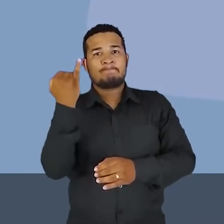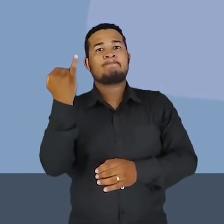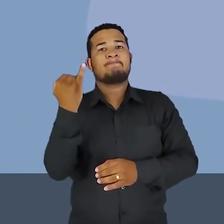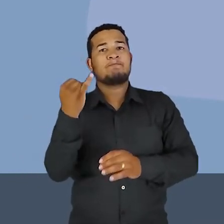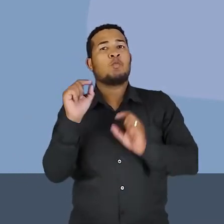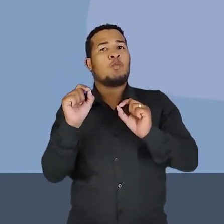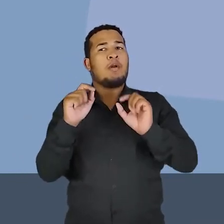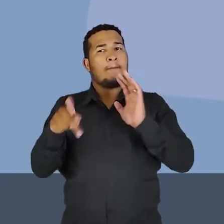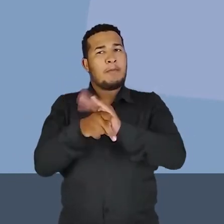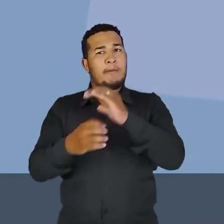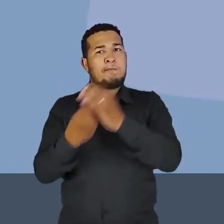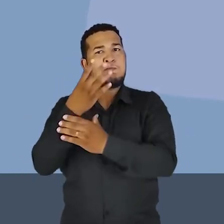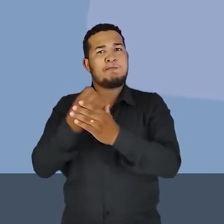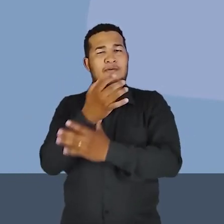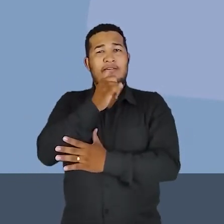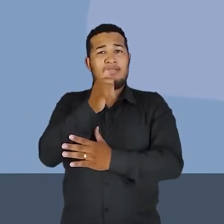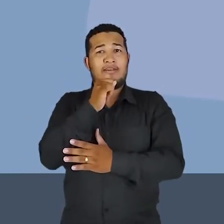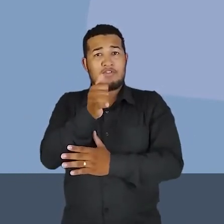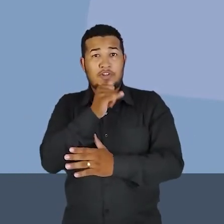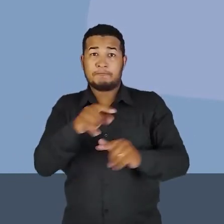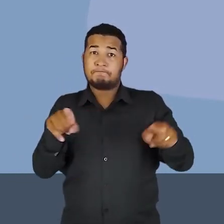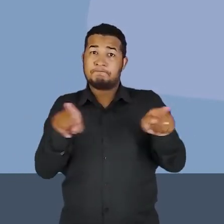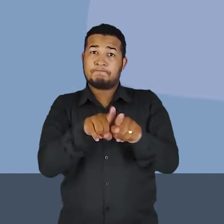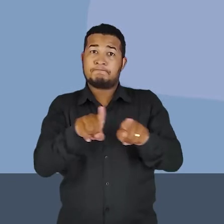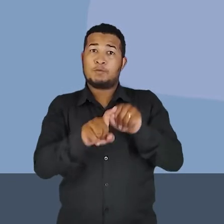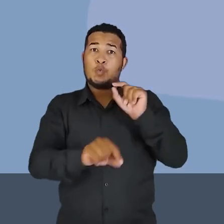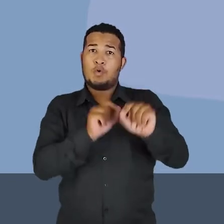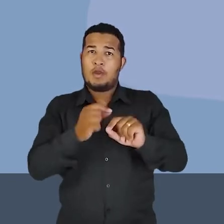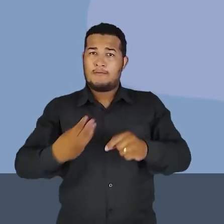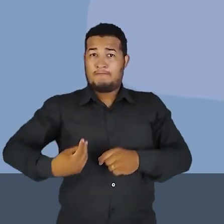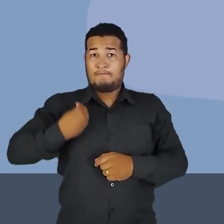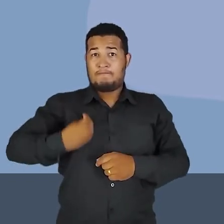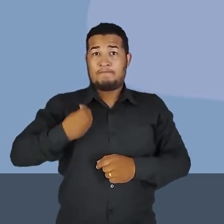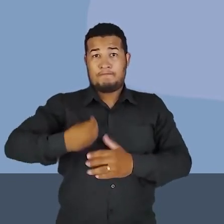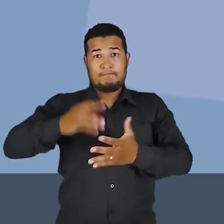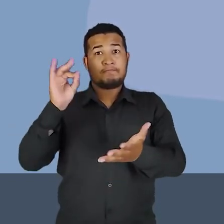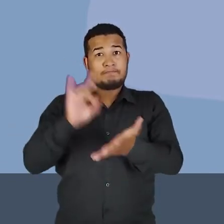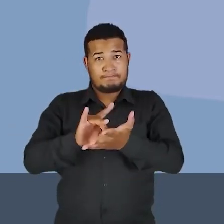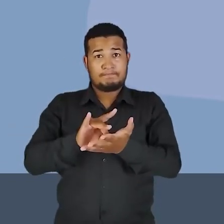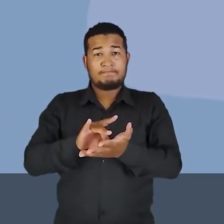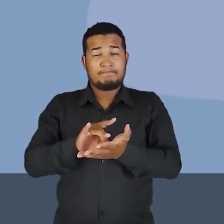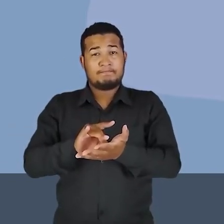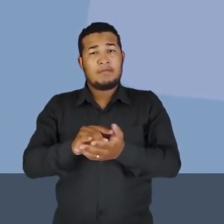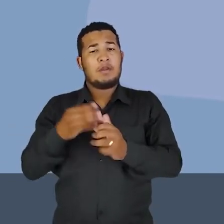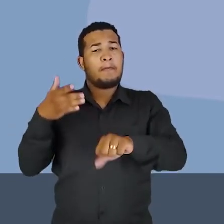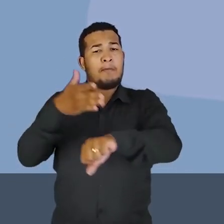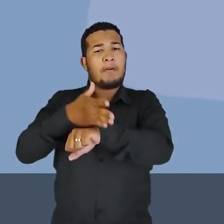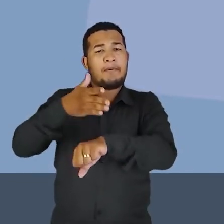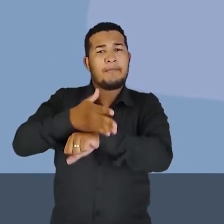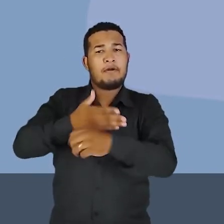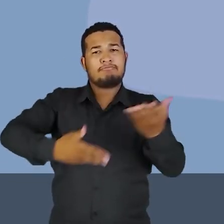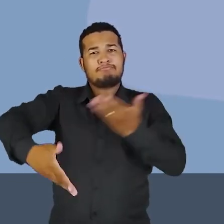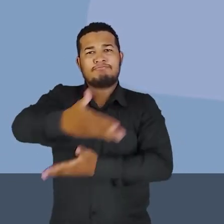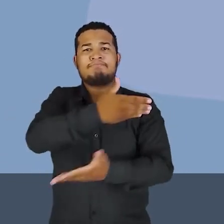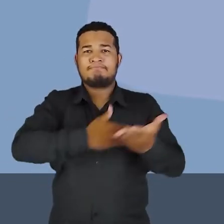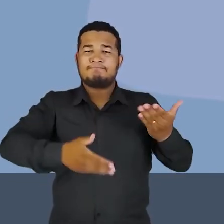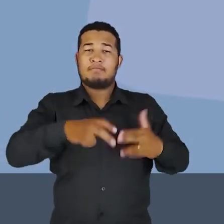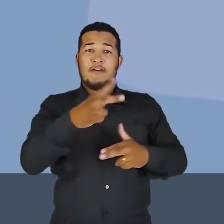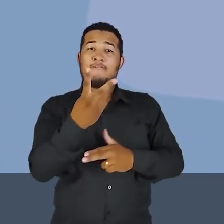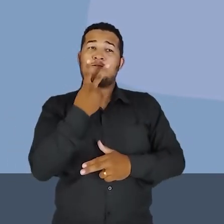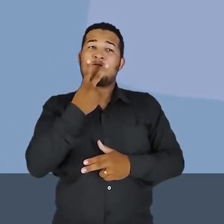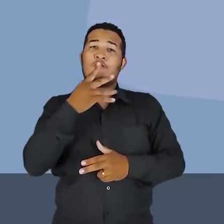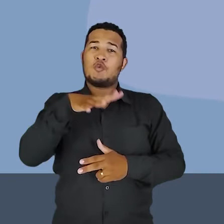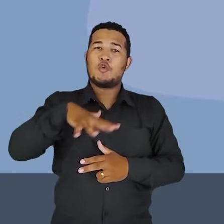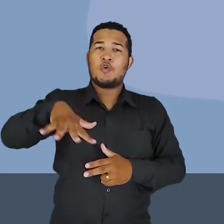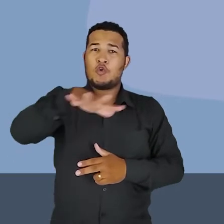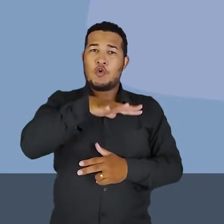a produção de energia quanto também para a sobrevivência, né, e habitação aqui da nossa região da Grande Vitória.